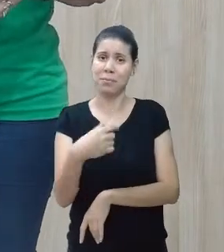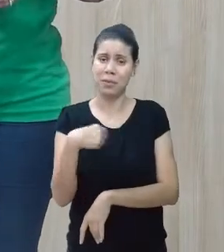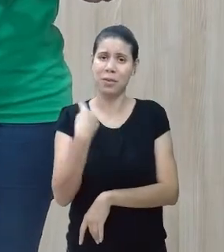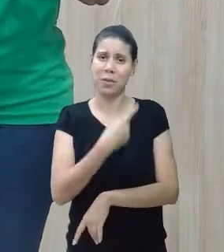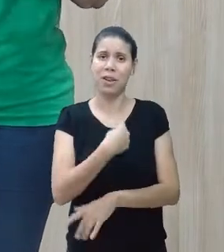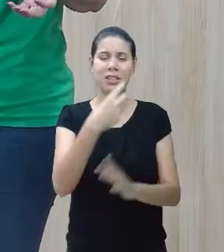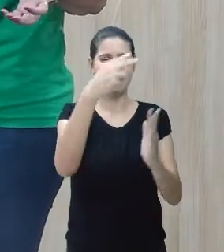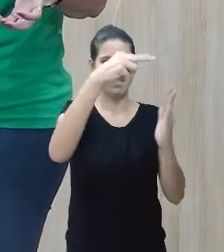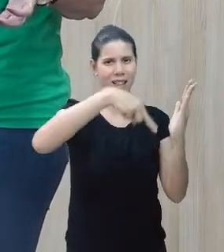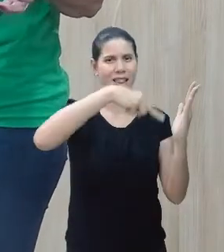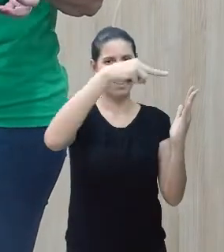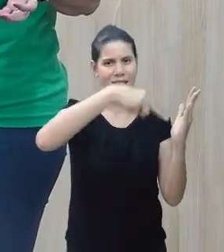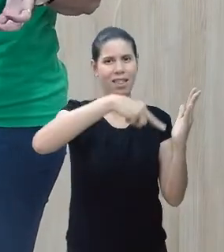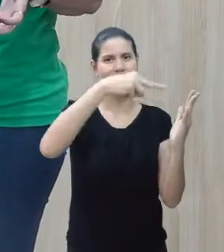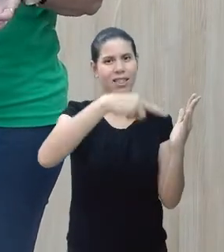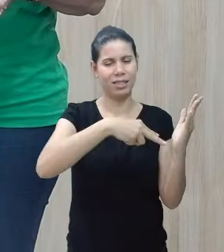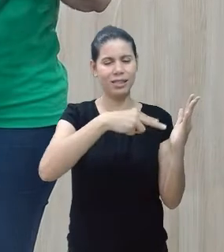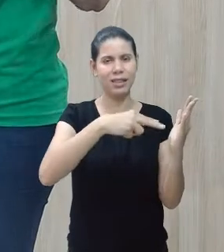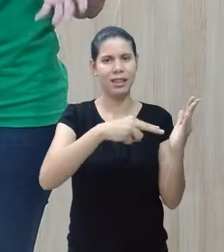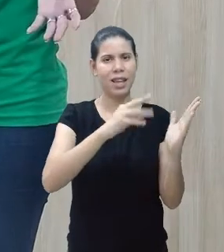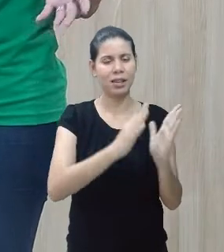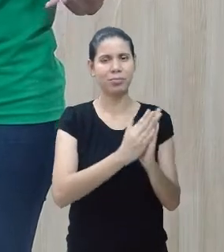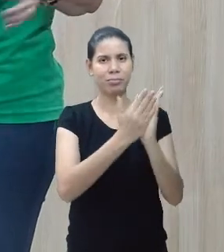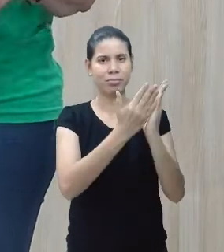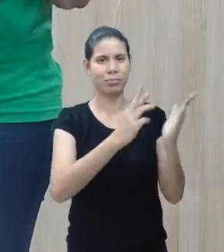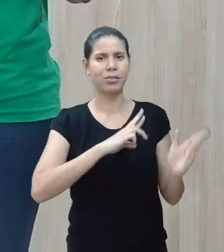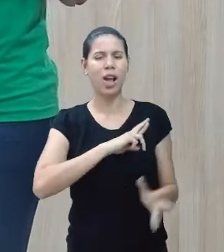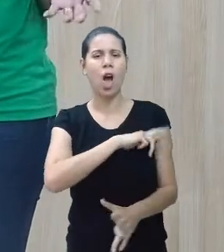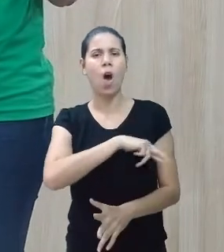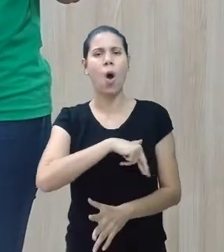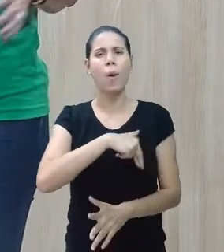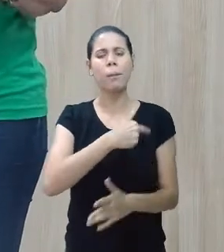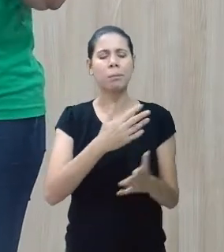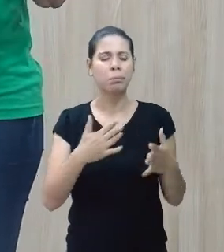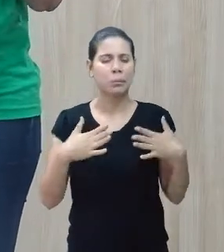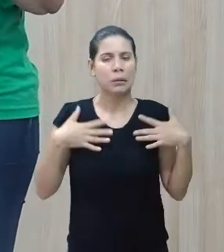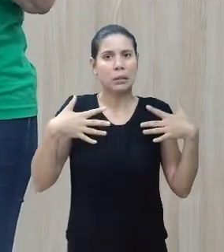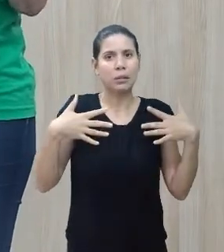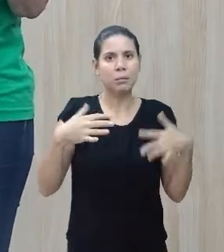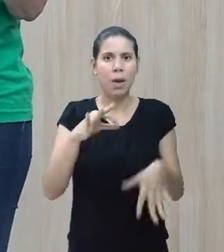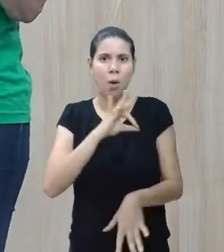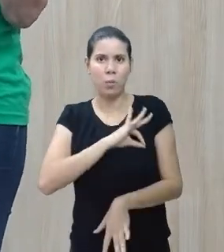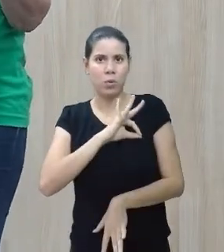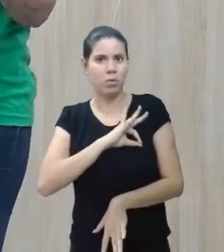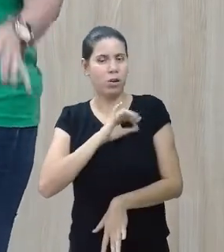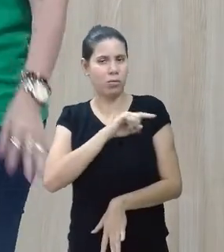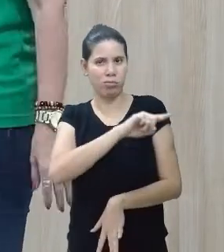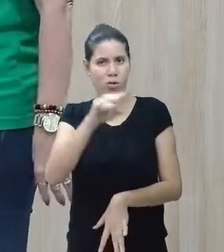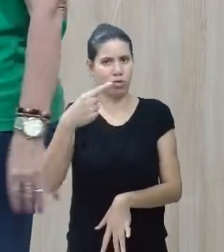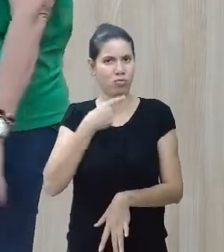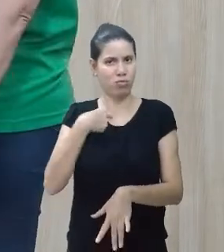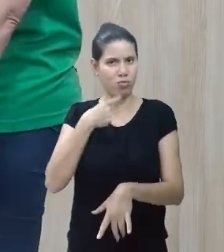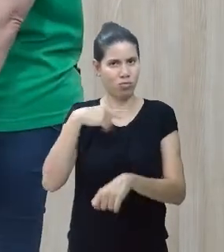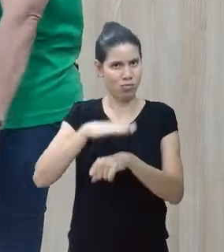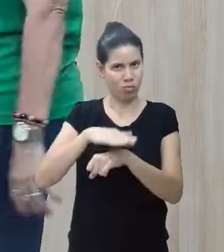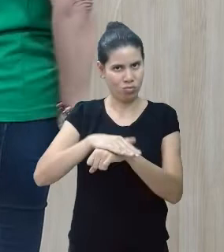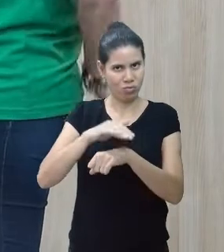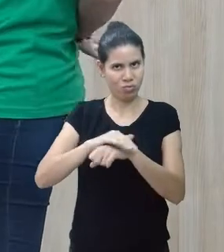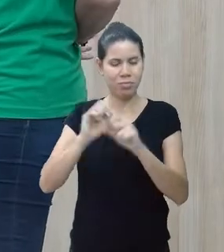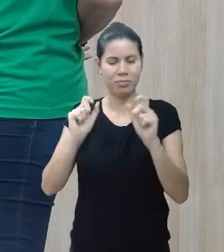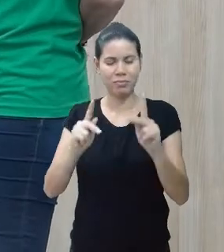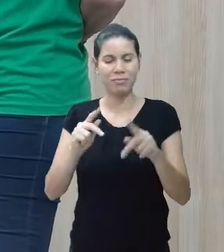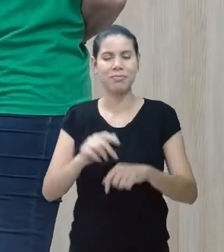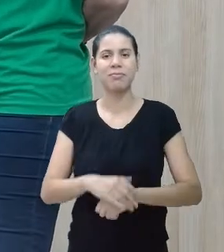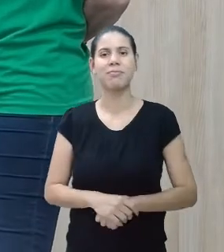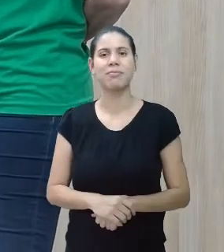essa leitura de romance, de suspense, policial, como queira. Vocês escolhem sempre o que